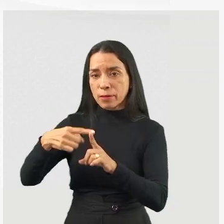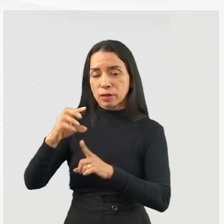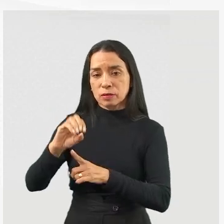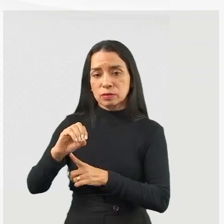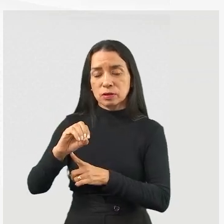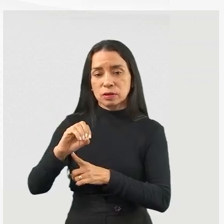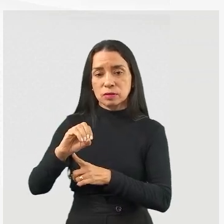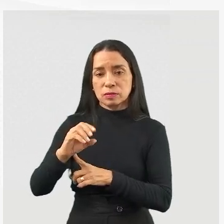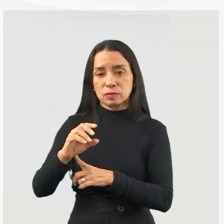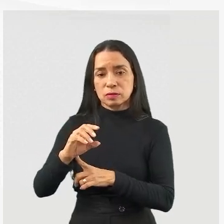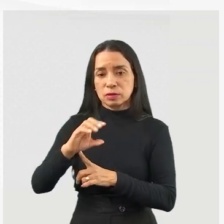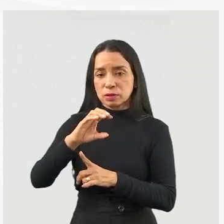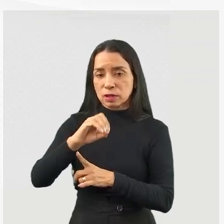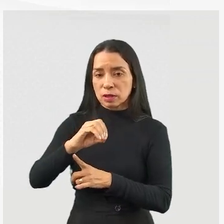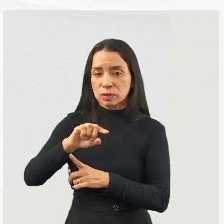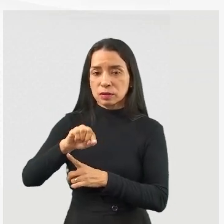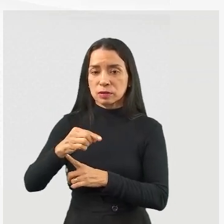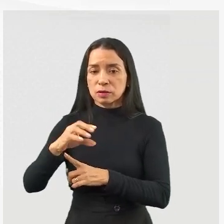aqui é